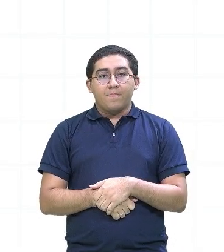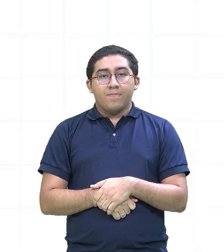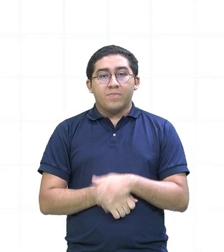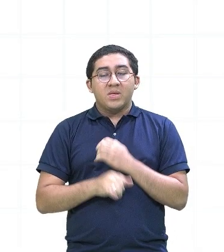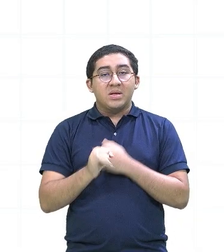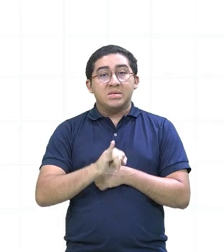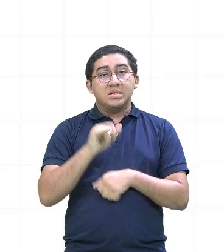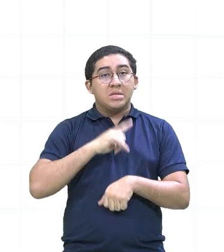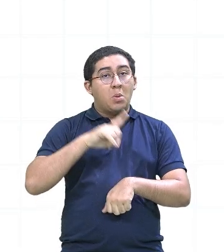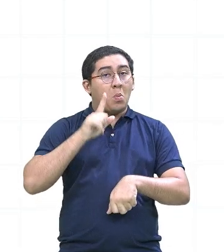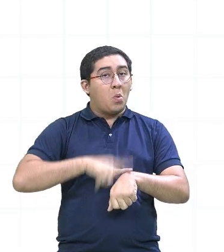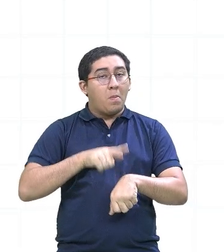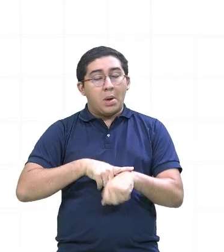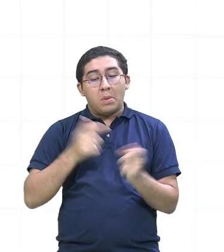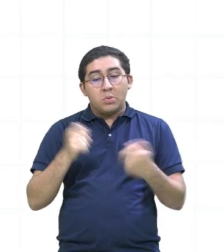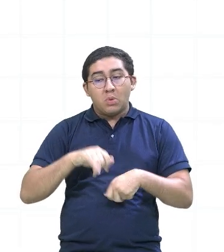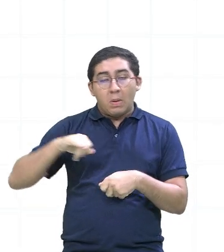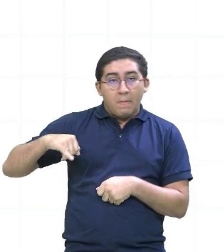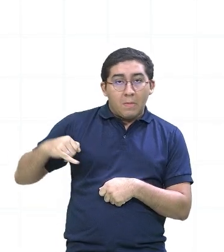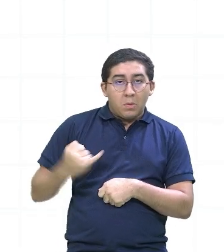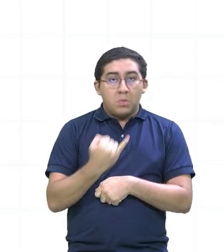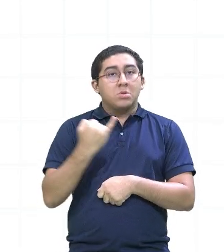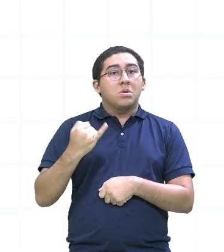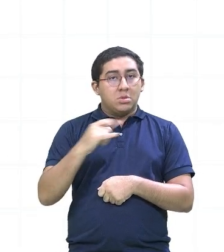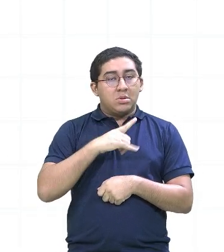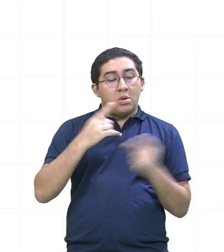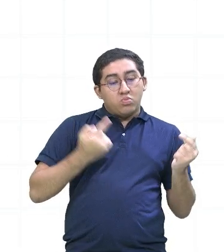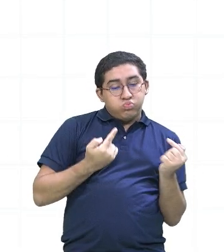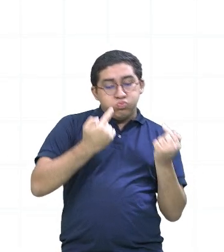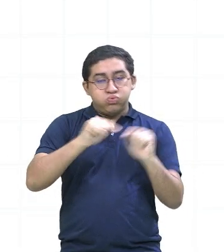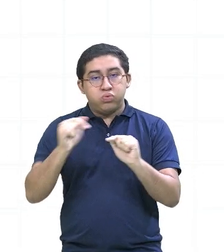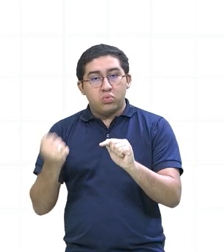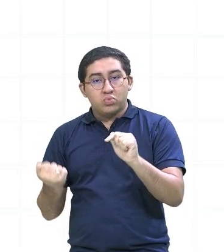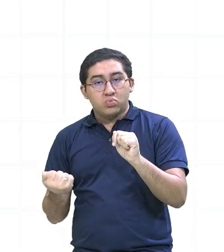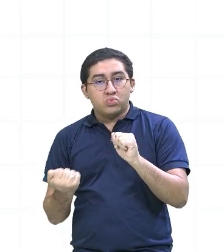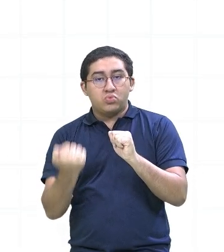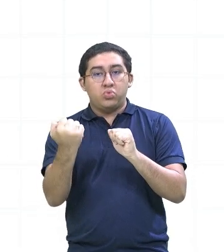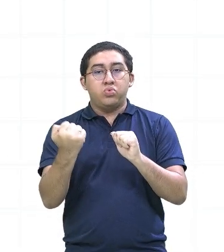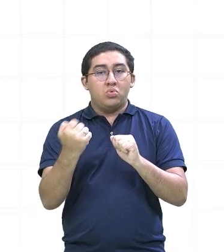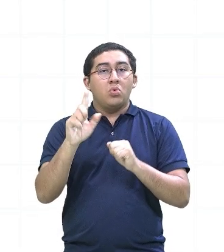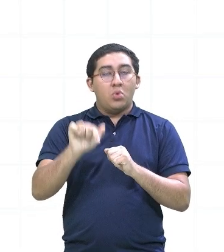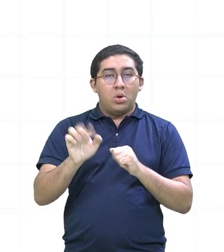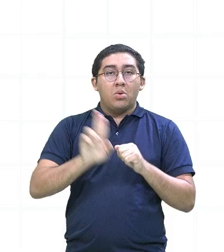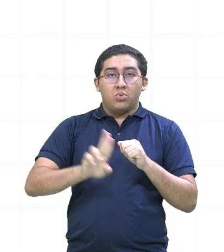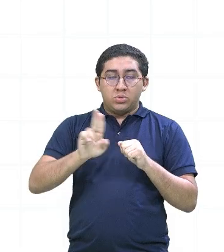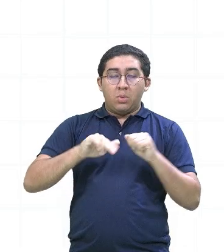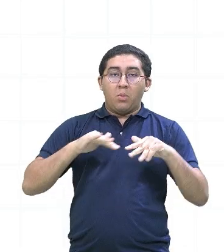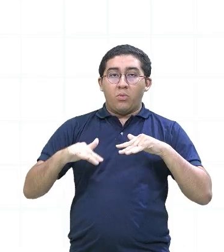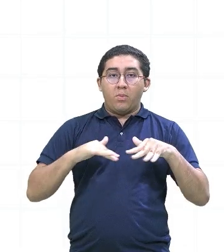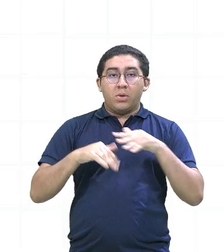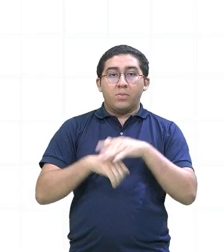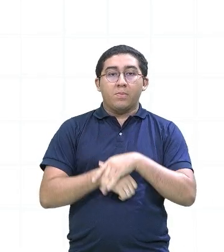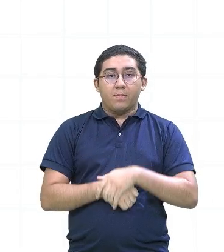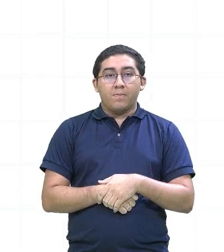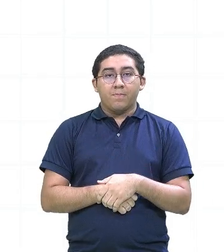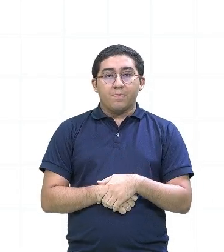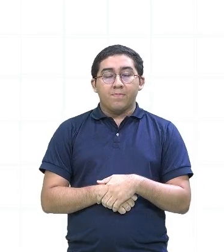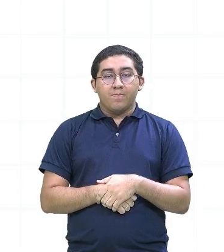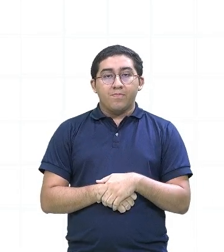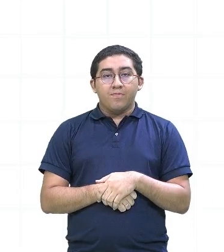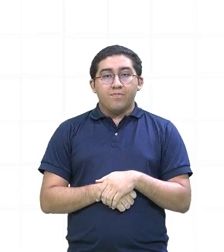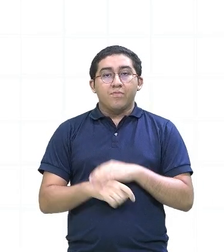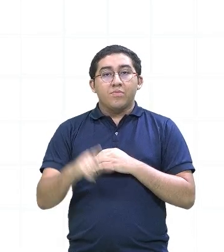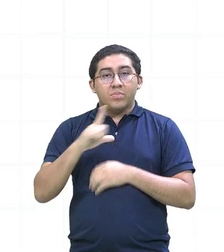desvantagem do oponente, né, você contra-ataca utilizando esse movimento de baixo para cima, com um